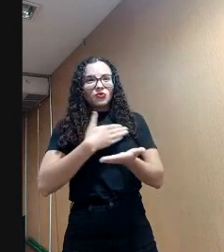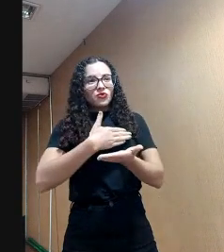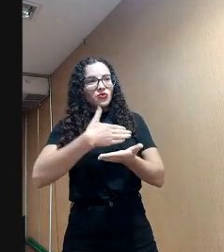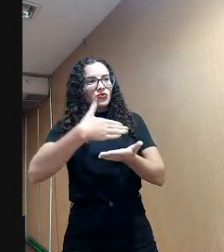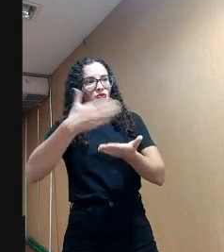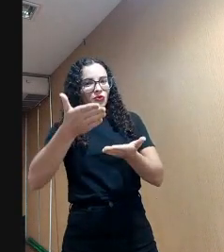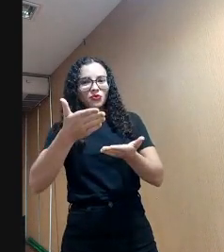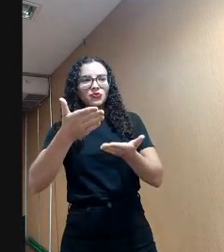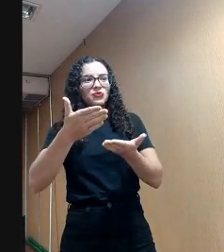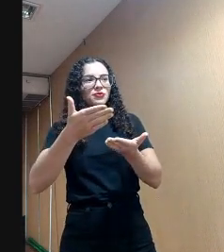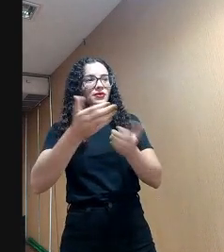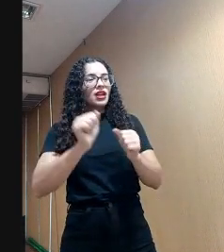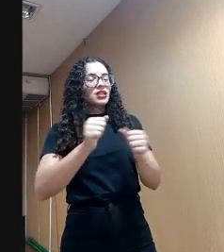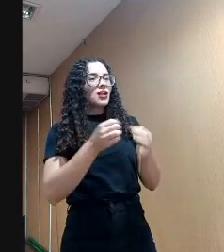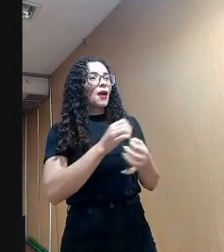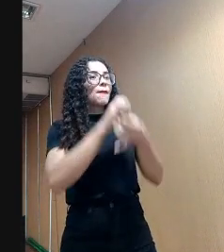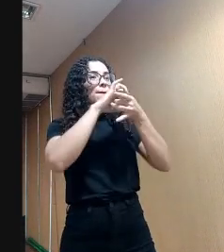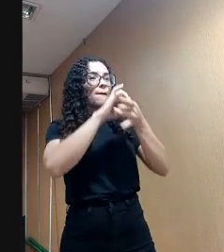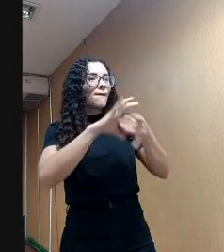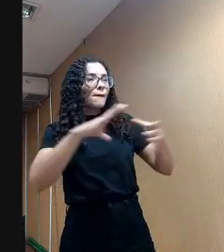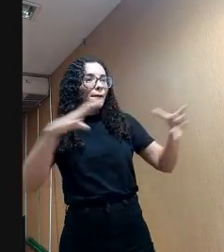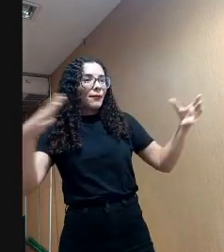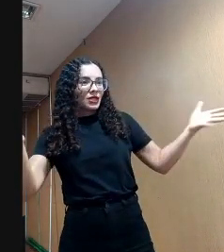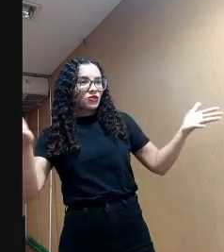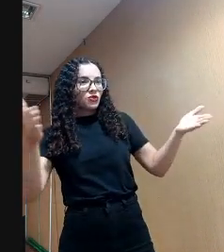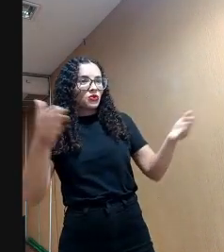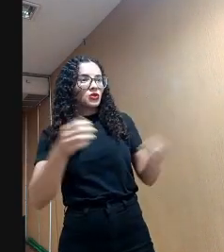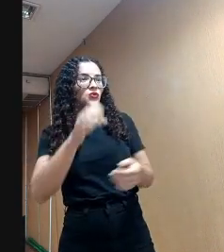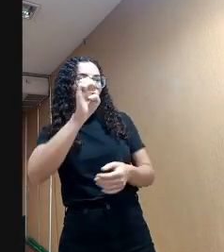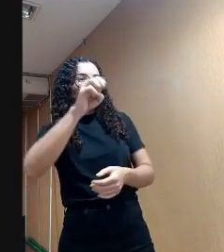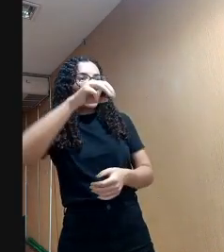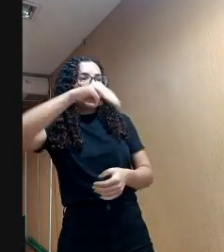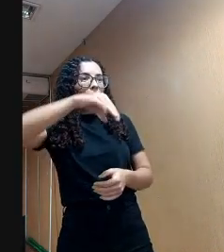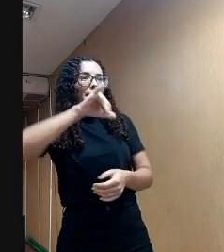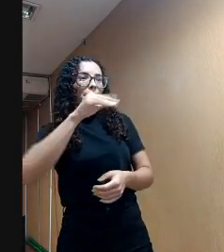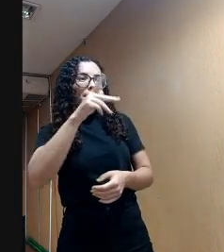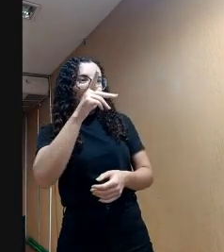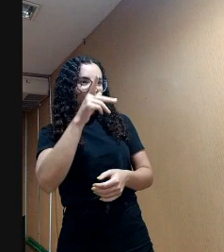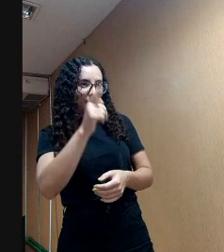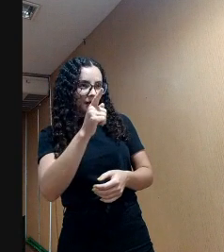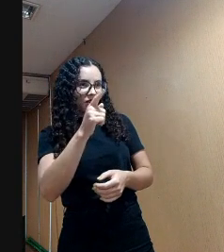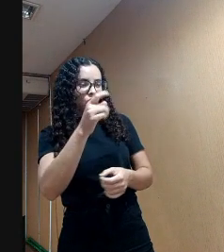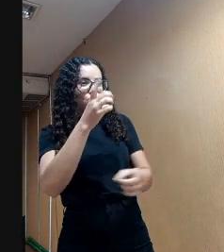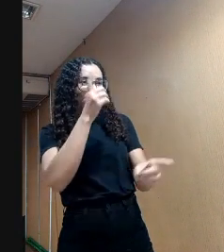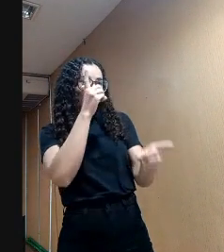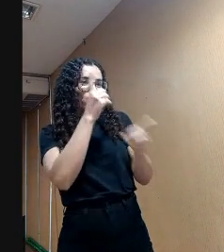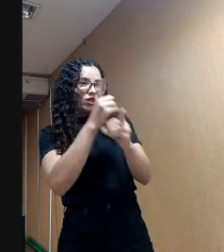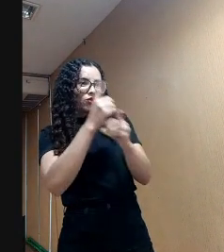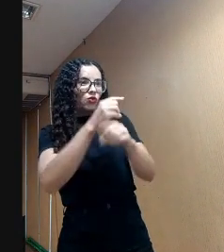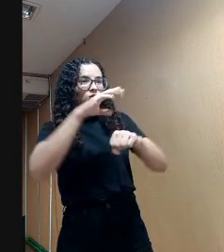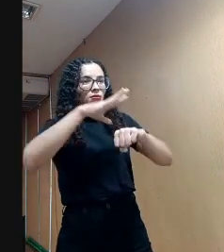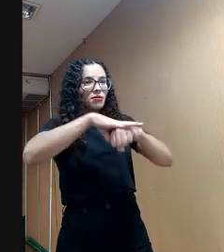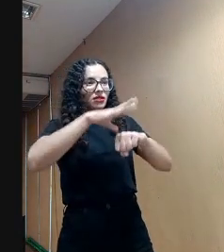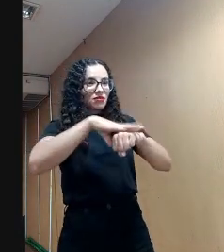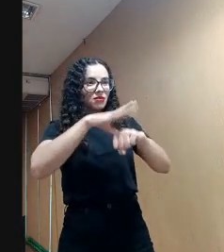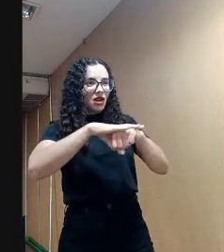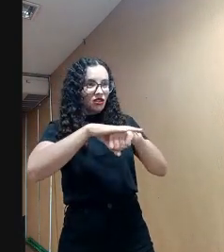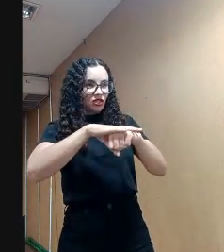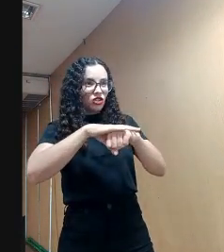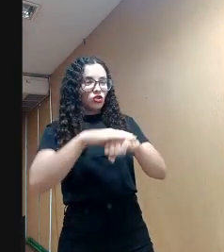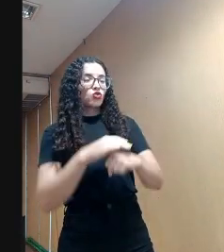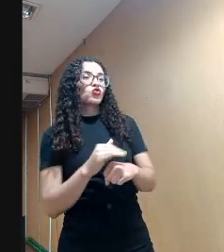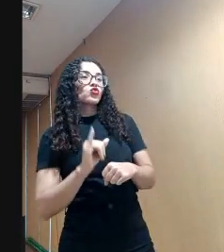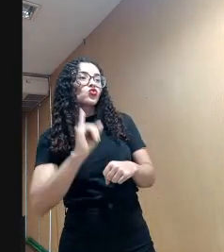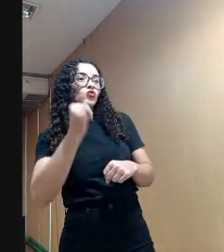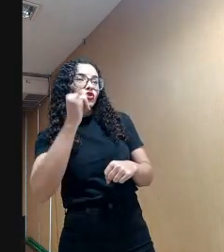a solenidade de abertura do EMIP, Encontro de Matemática do Instituto Federal de Educação, Ciência e Tecnologia